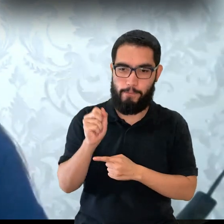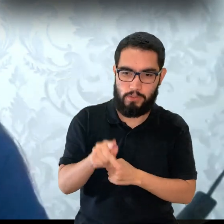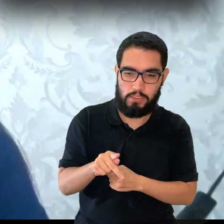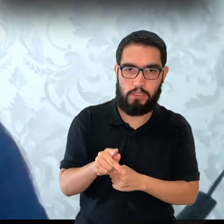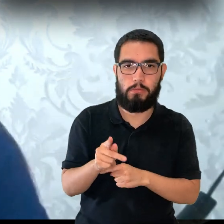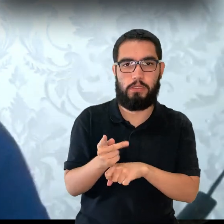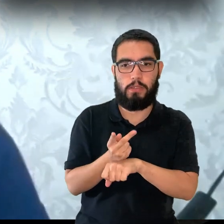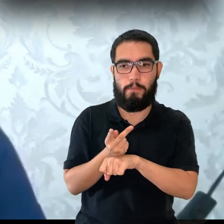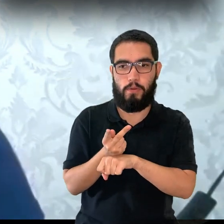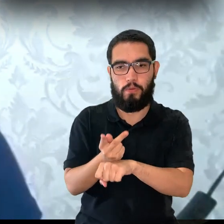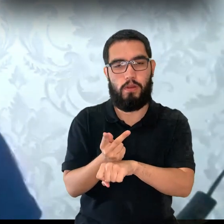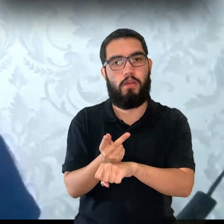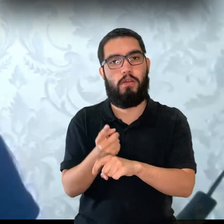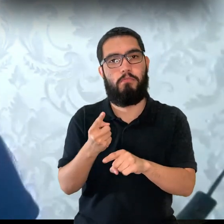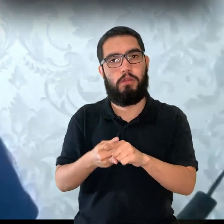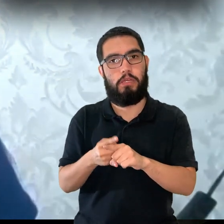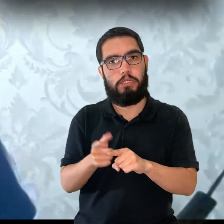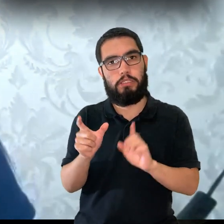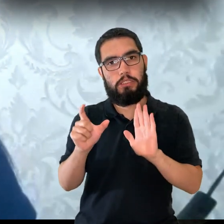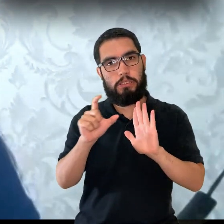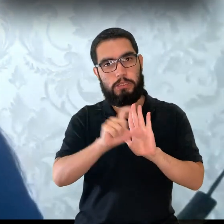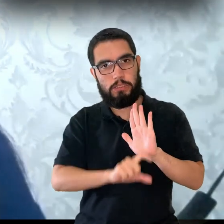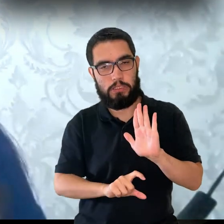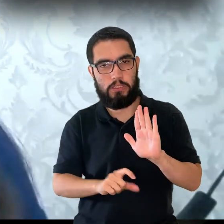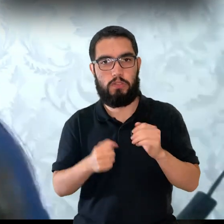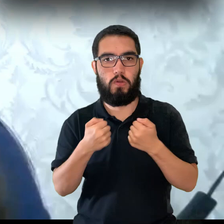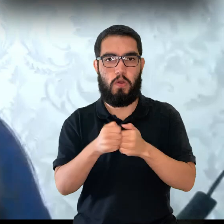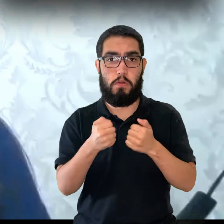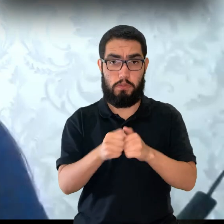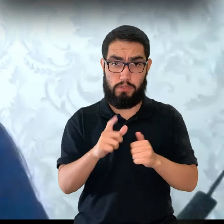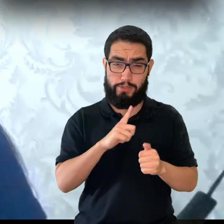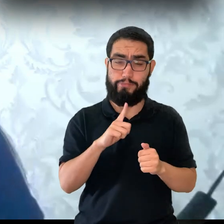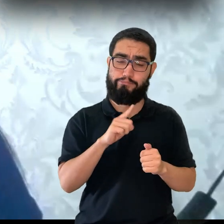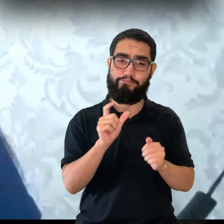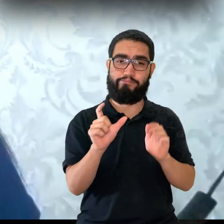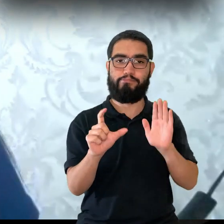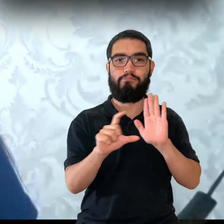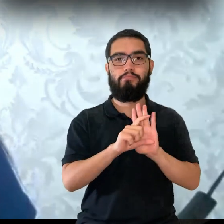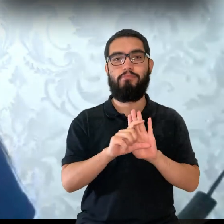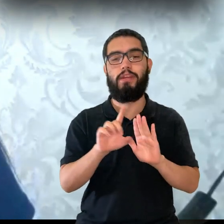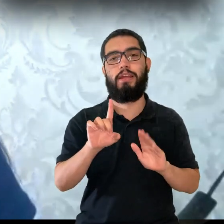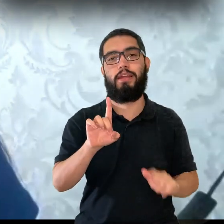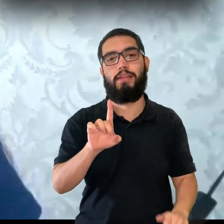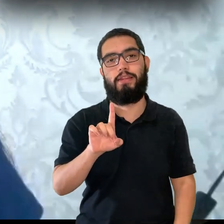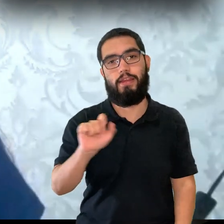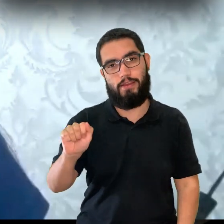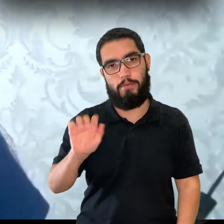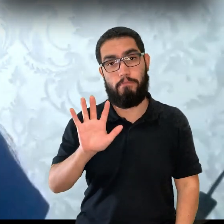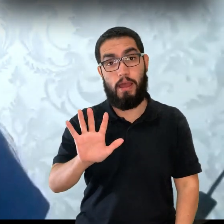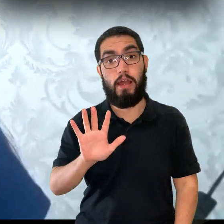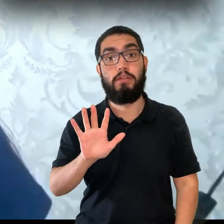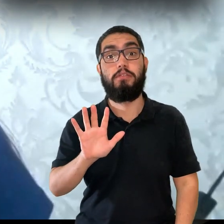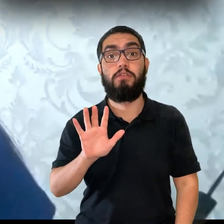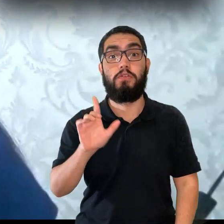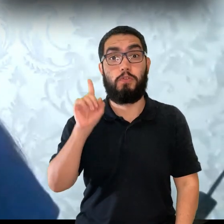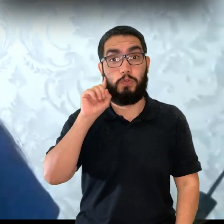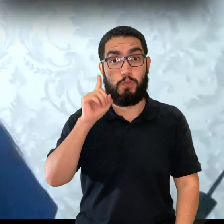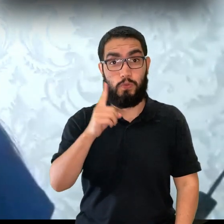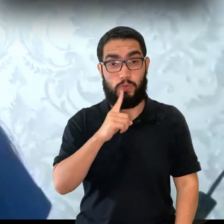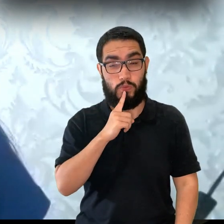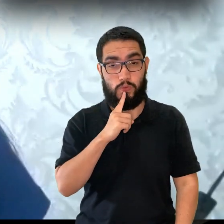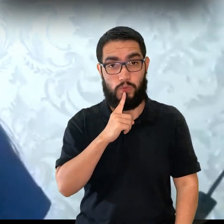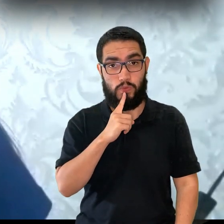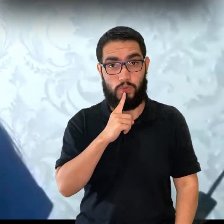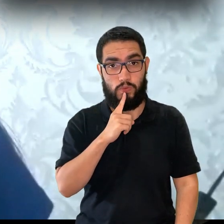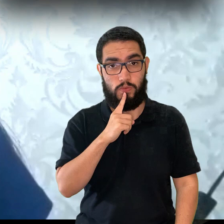ou um benefício, um cartão de transporte, vem como deficiência auditiva. Porém, o surdo não